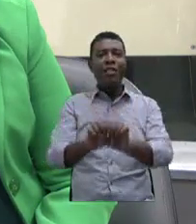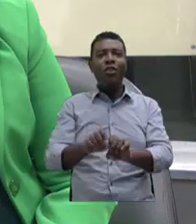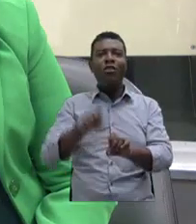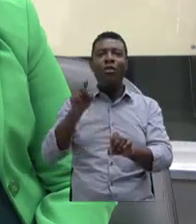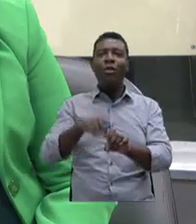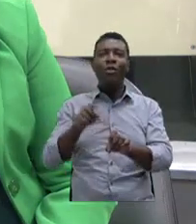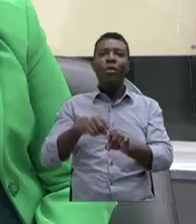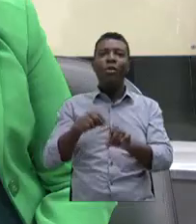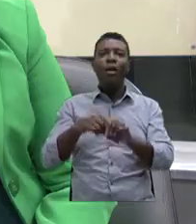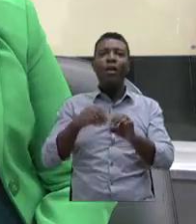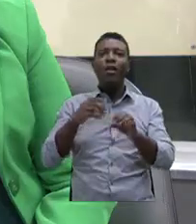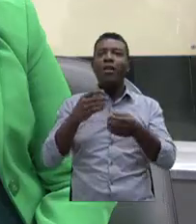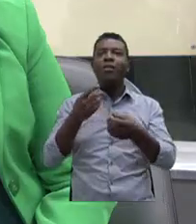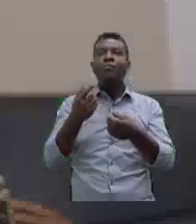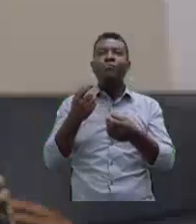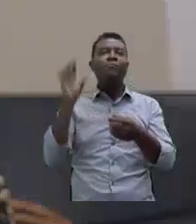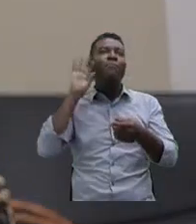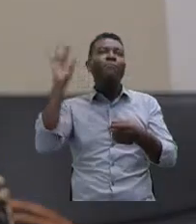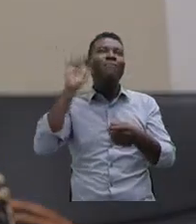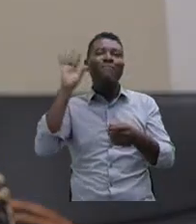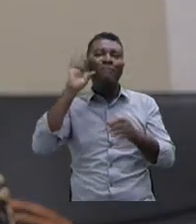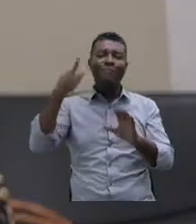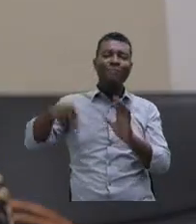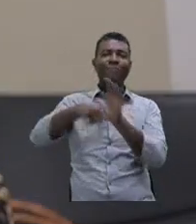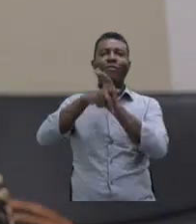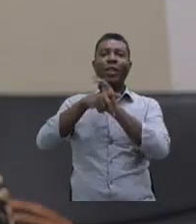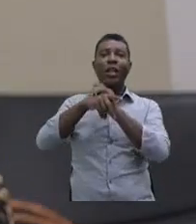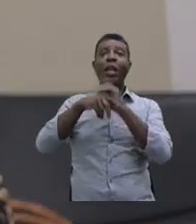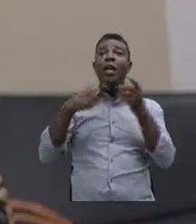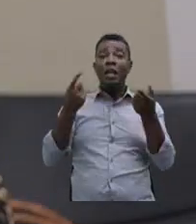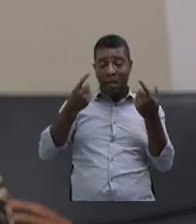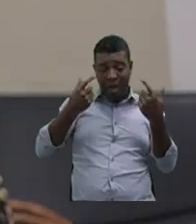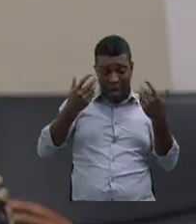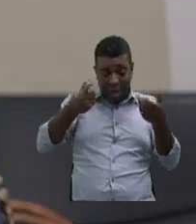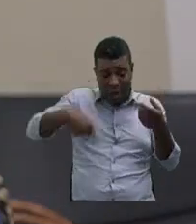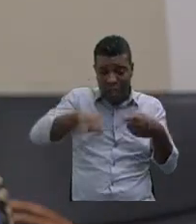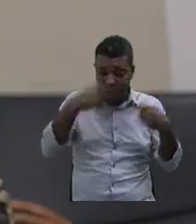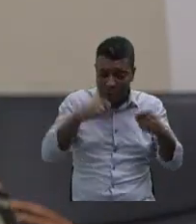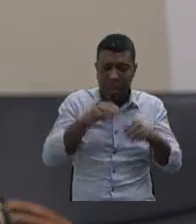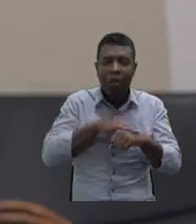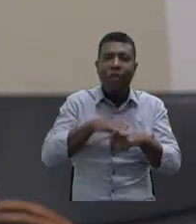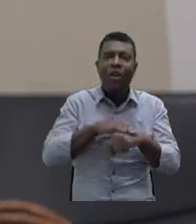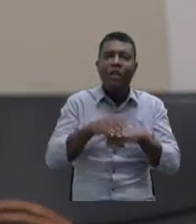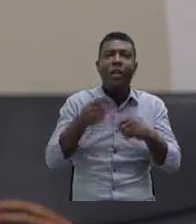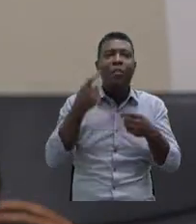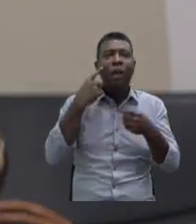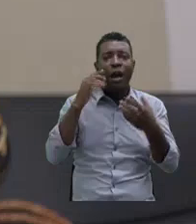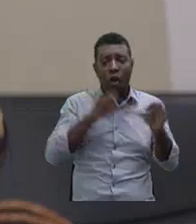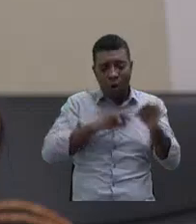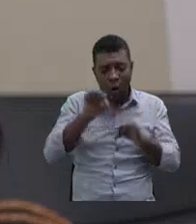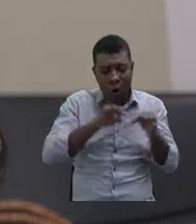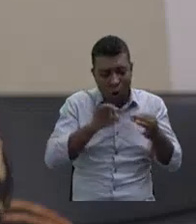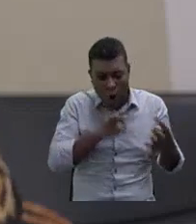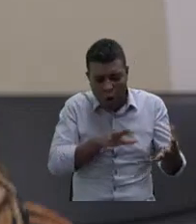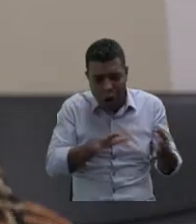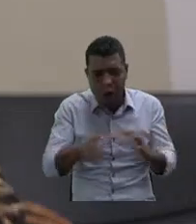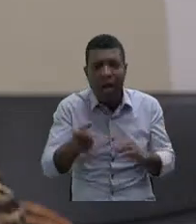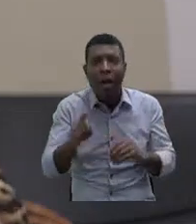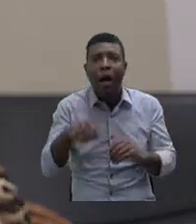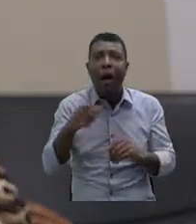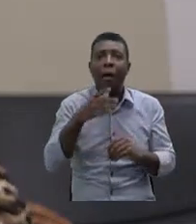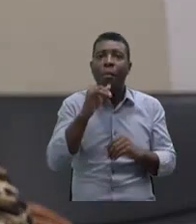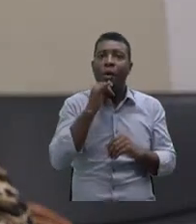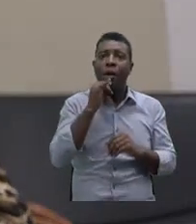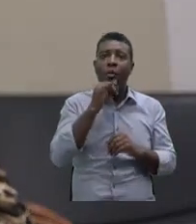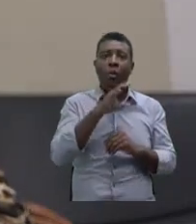para que isso aconteça de forma organizada, porque é difícil chegar. E vamos lembrar que a Cordilheira dos Pinhaços, a